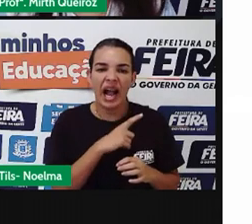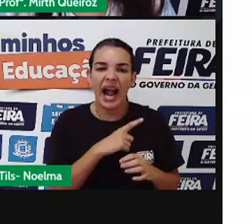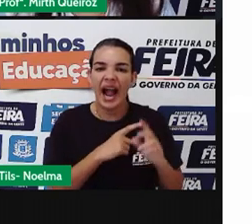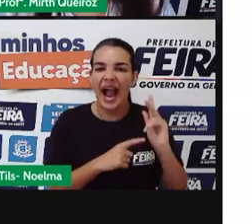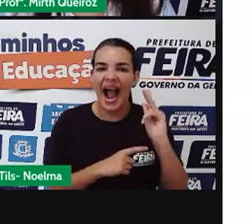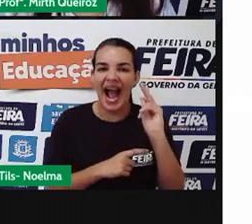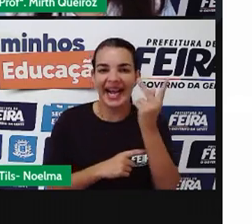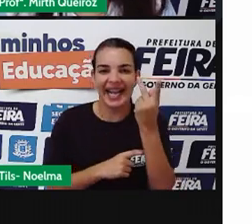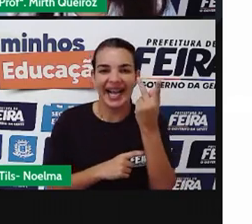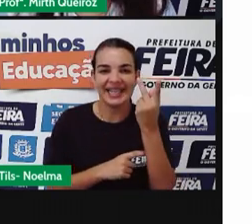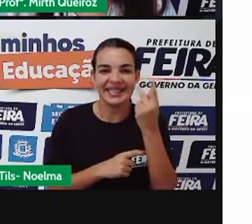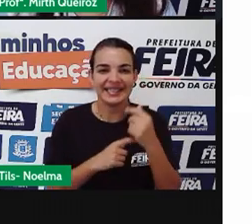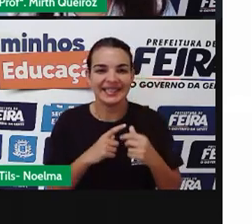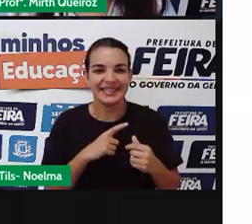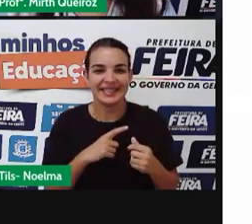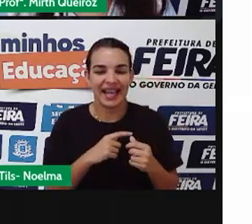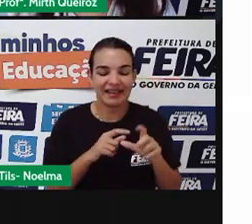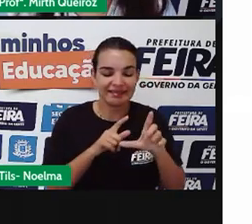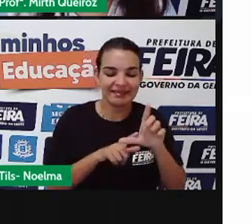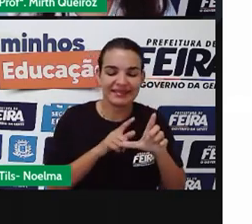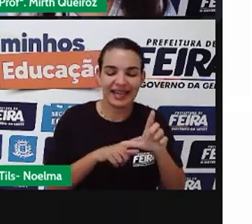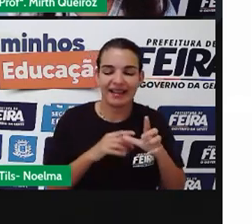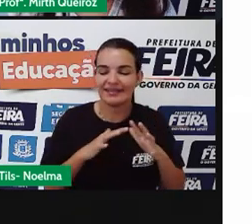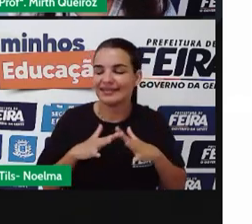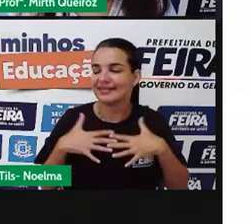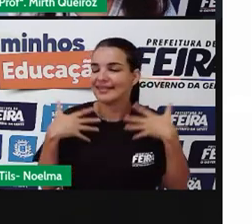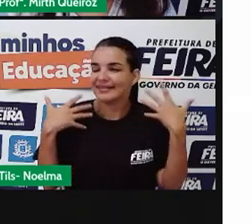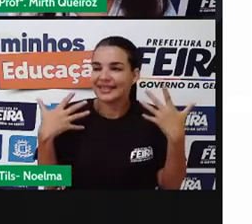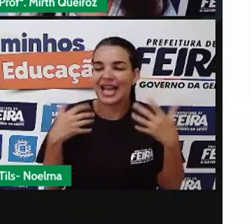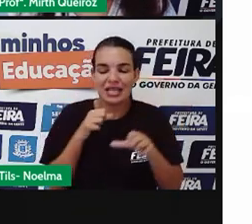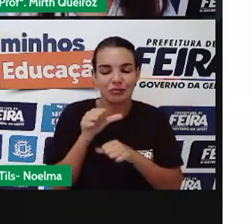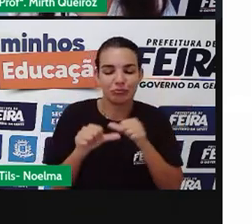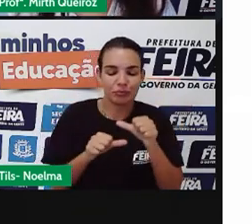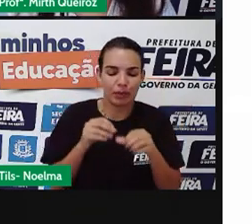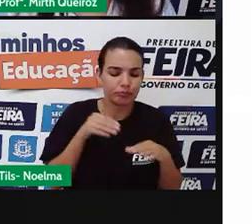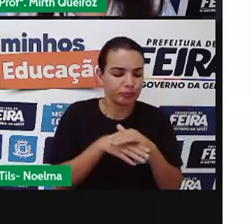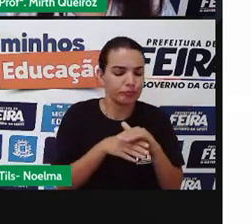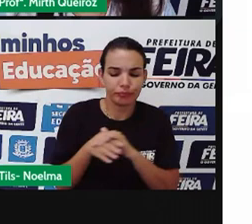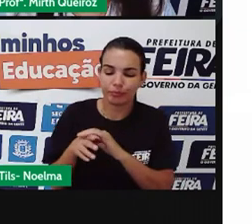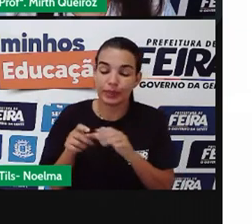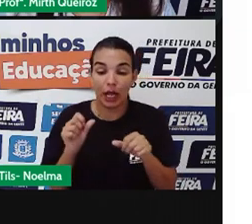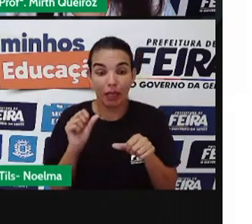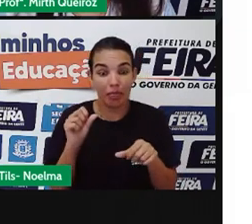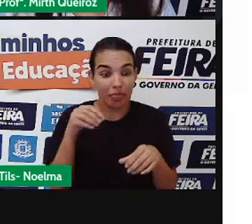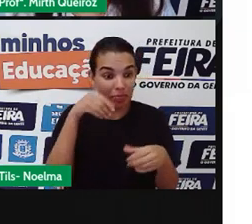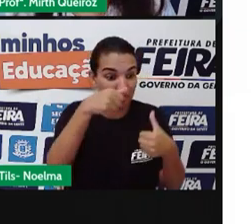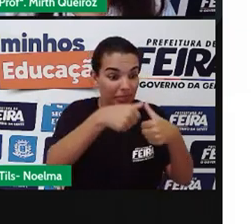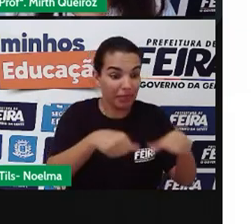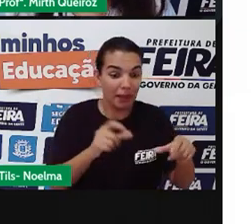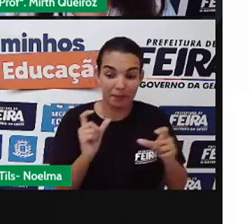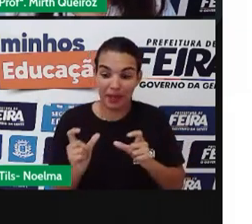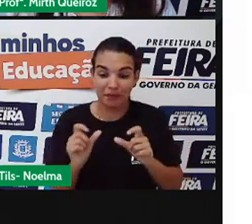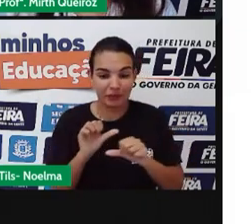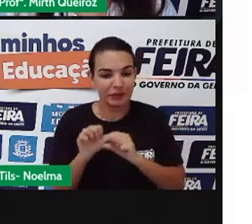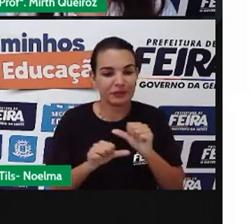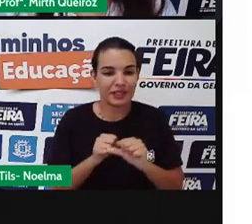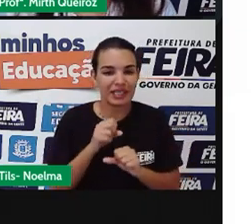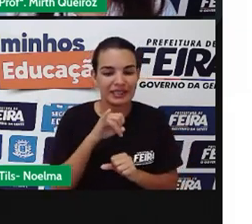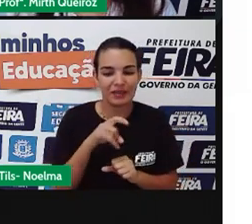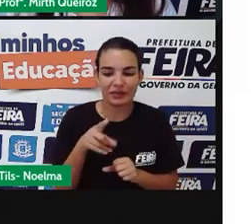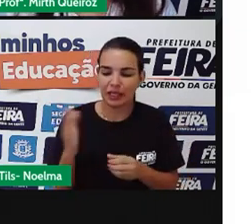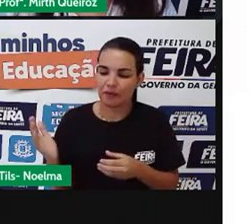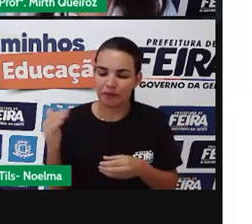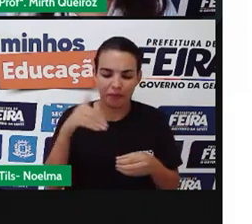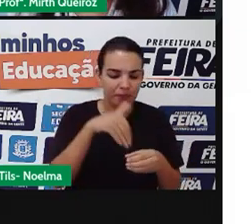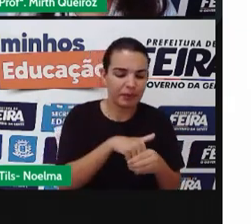letra incrível. Muda tudo de repente, onde ele se intromete. Tudo fica diferente. Se você vem para